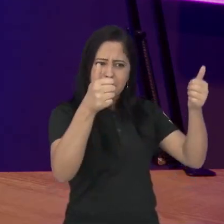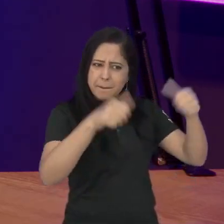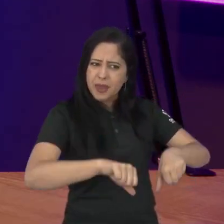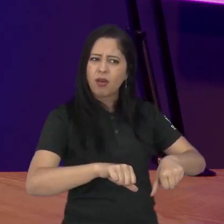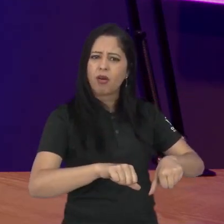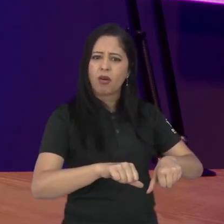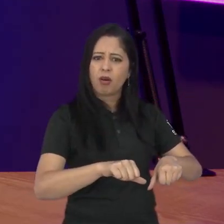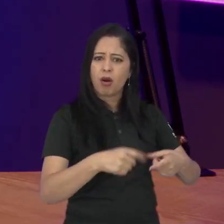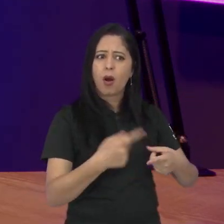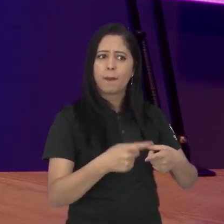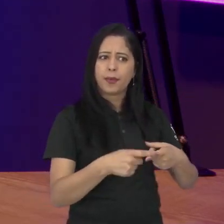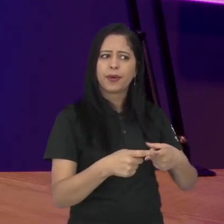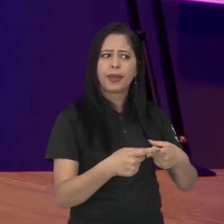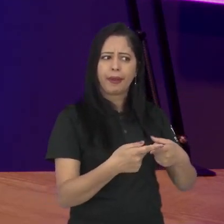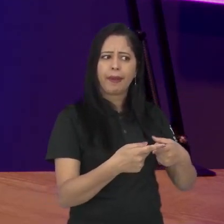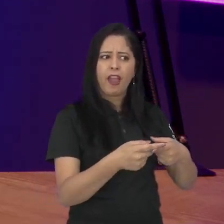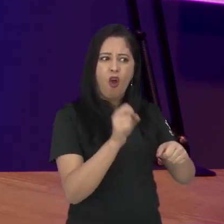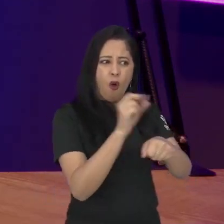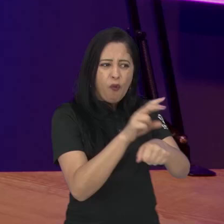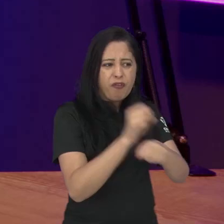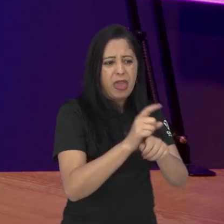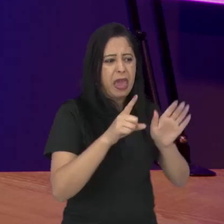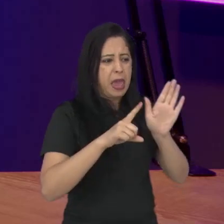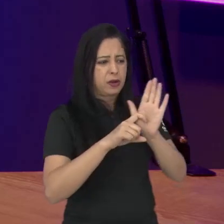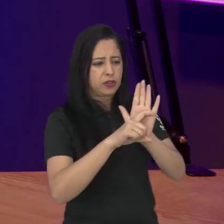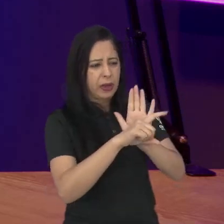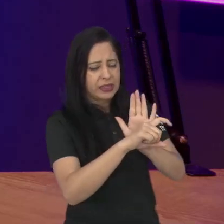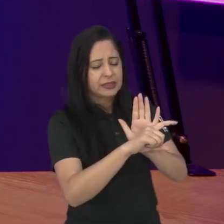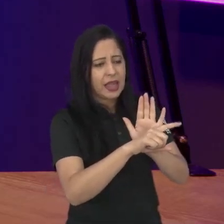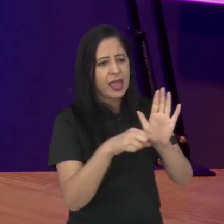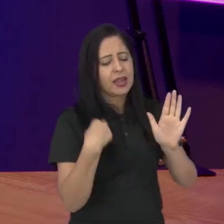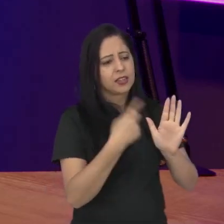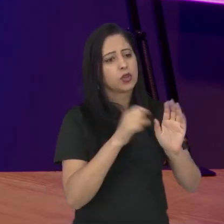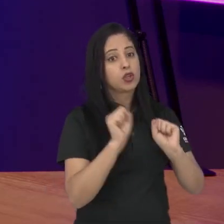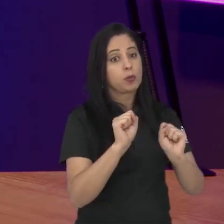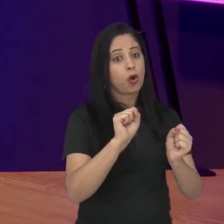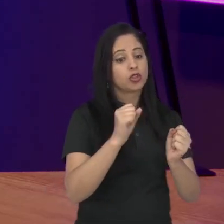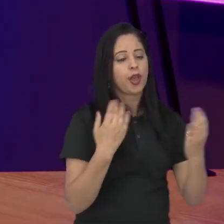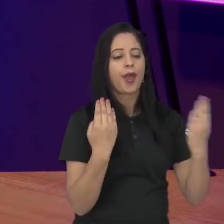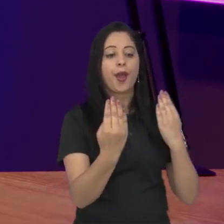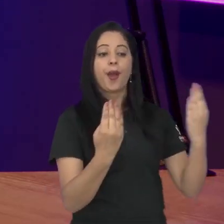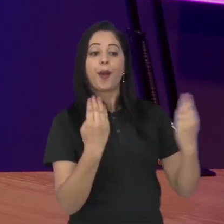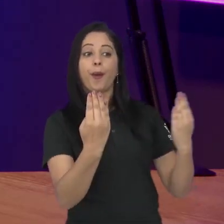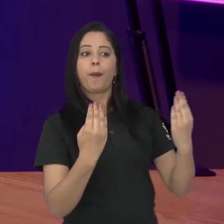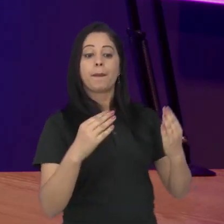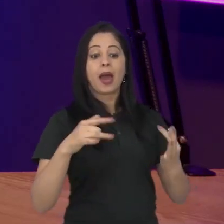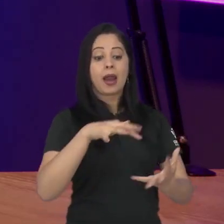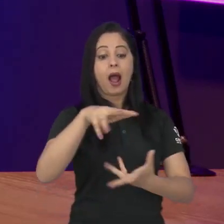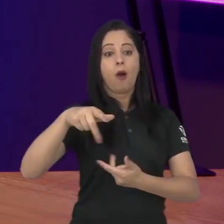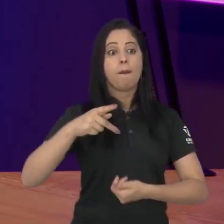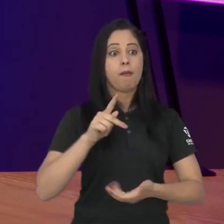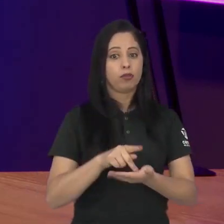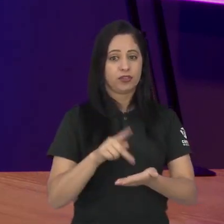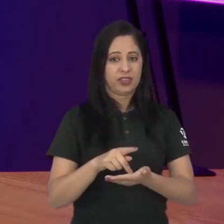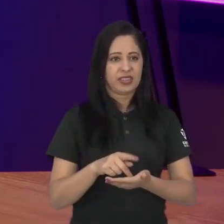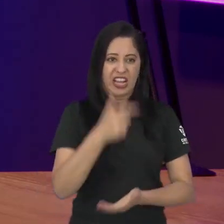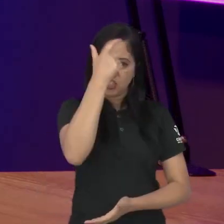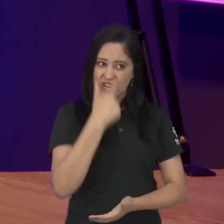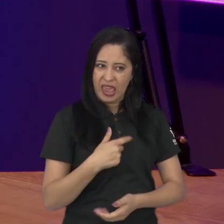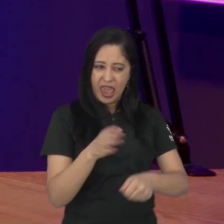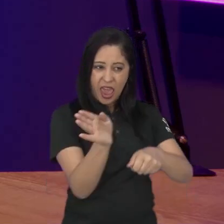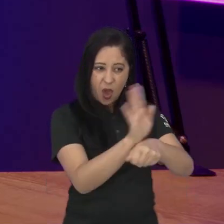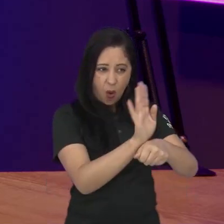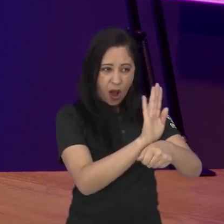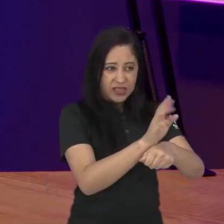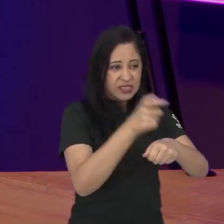vírus, a bactéria serve como um pano de fundo para os relacionamentos, né? Eu não assisti The Walking Dead, mas a minha família gosta muito.